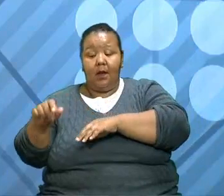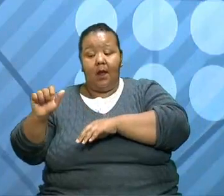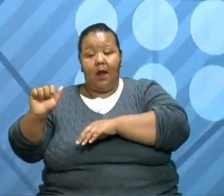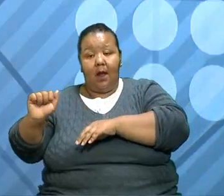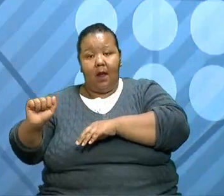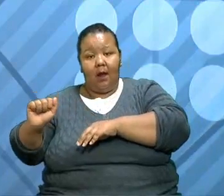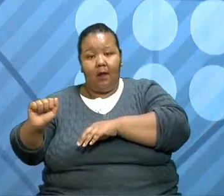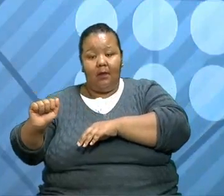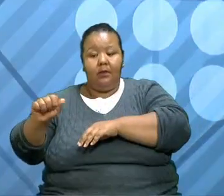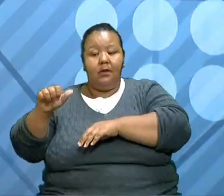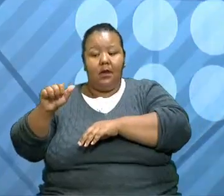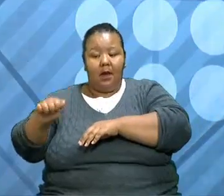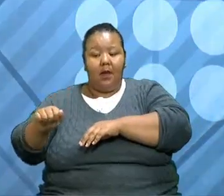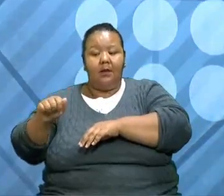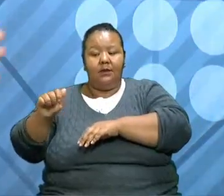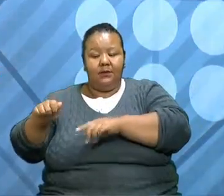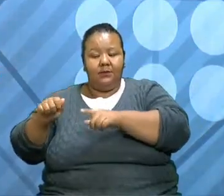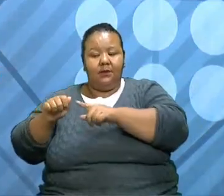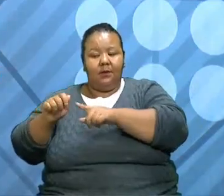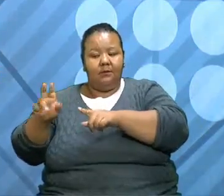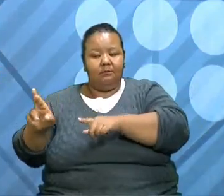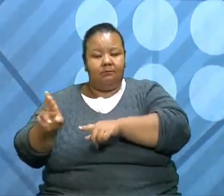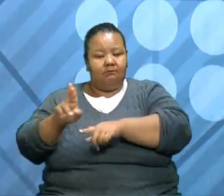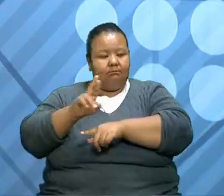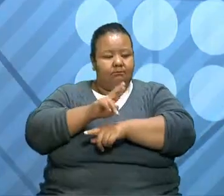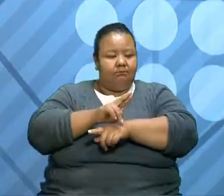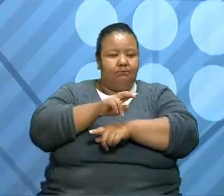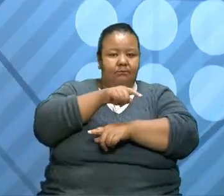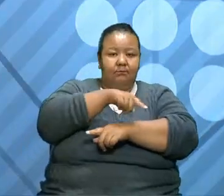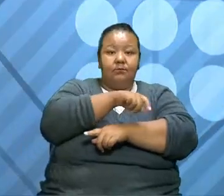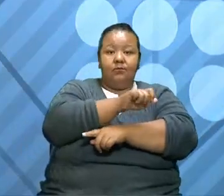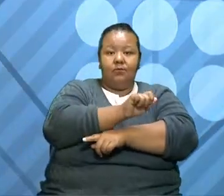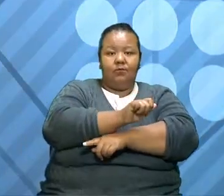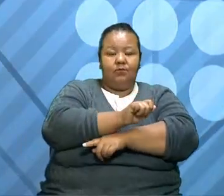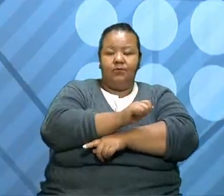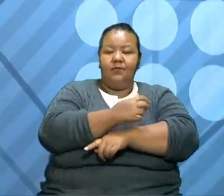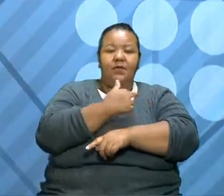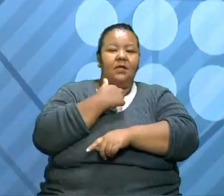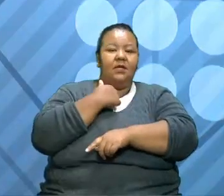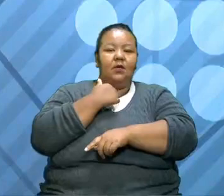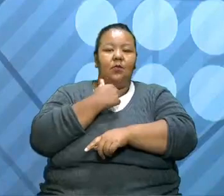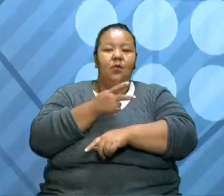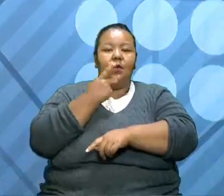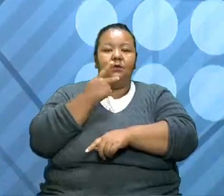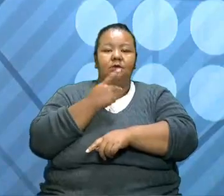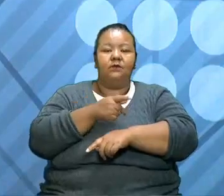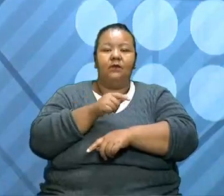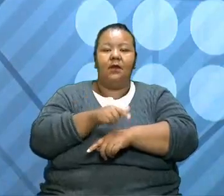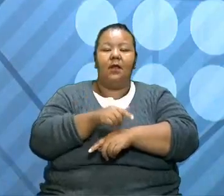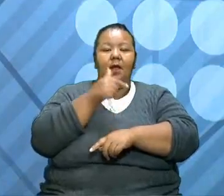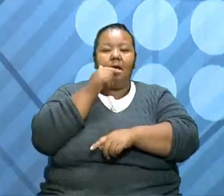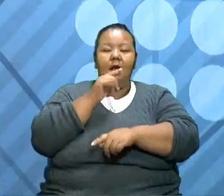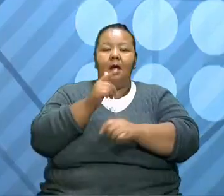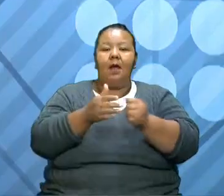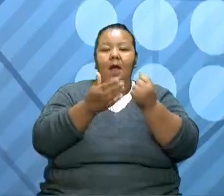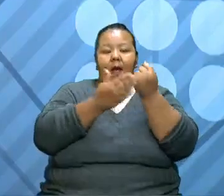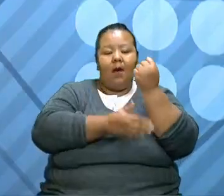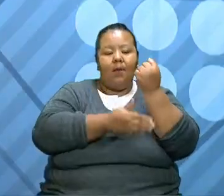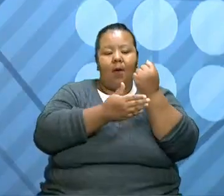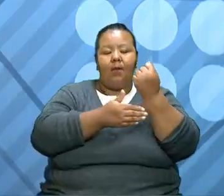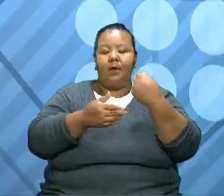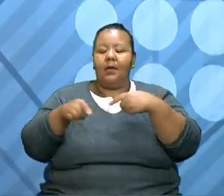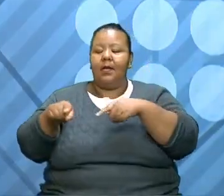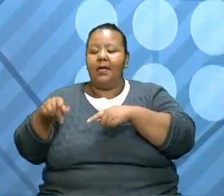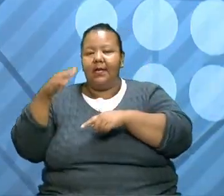a informação A tem que ser interpretada e devolvida. Eu não posso falar abobrinha, chegar